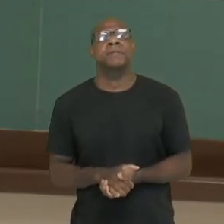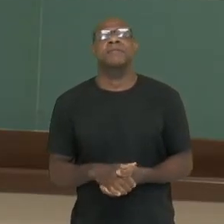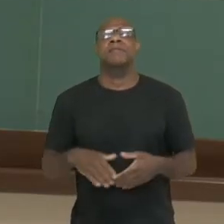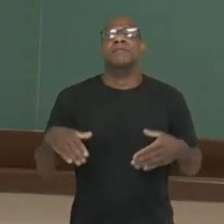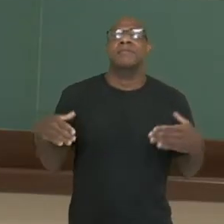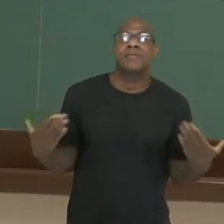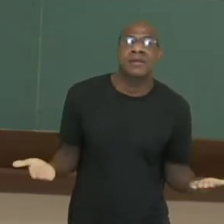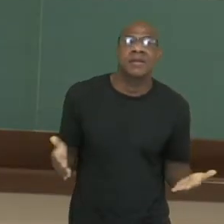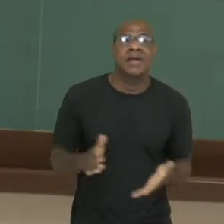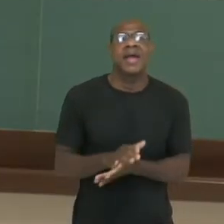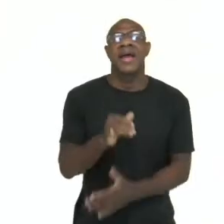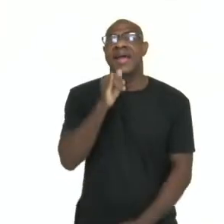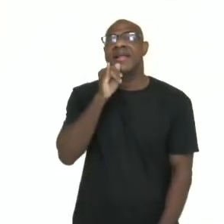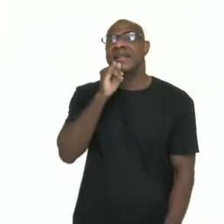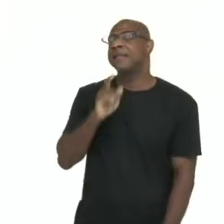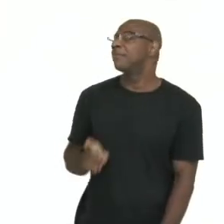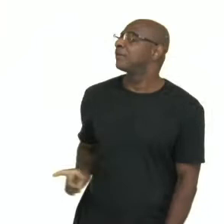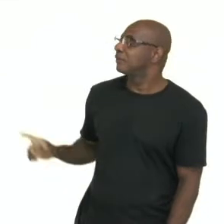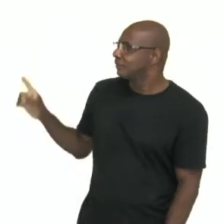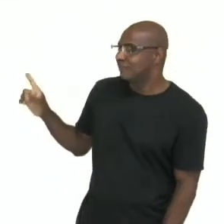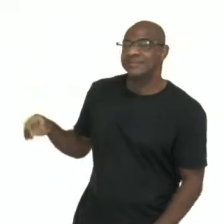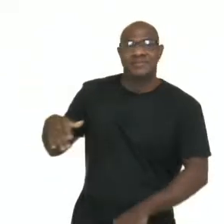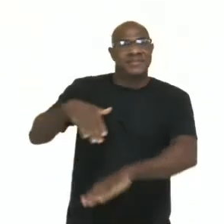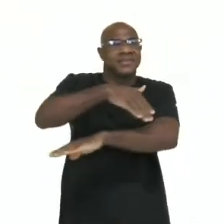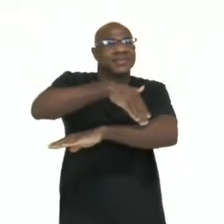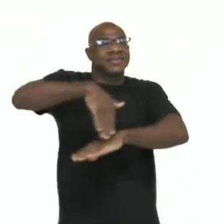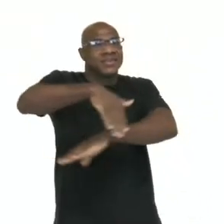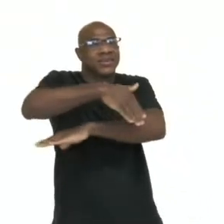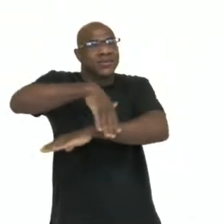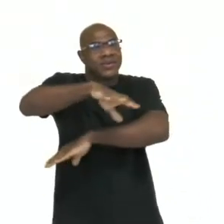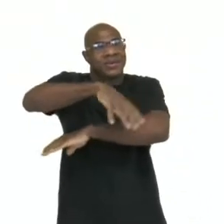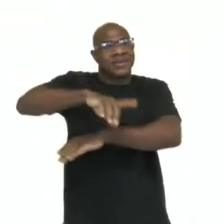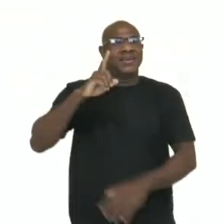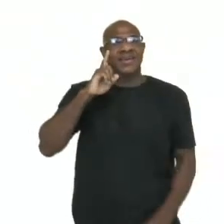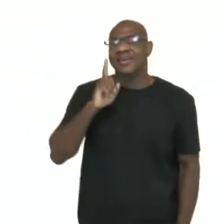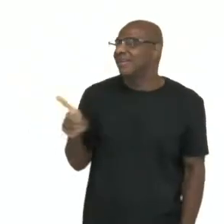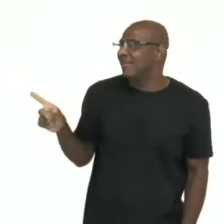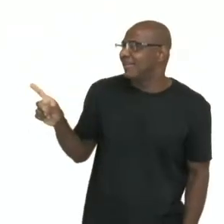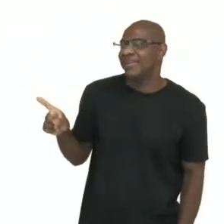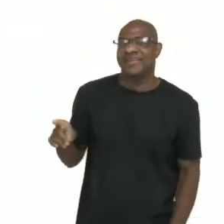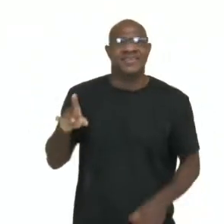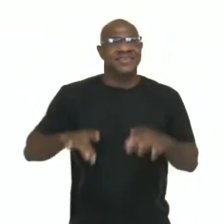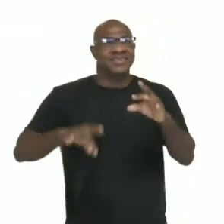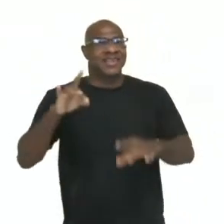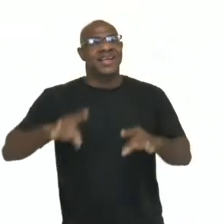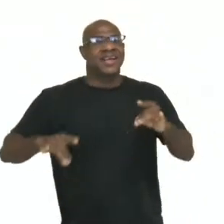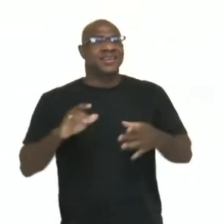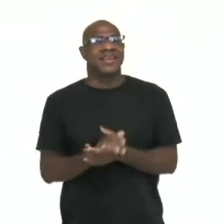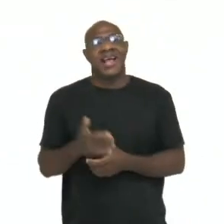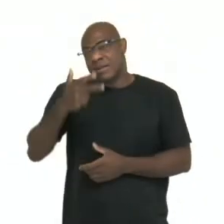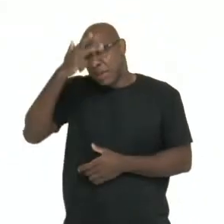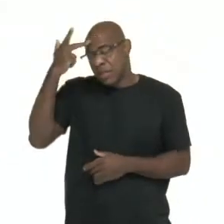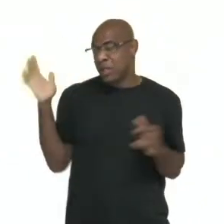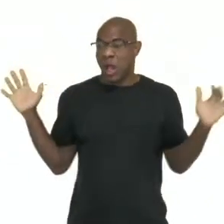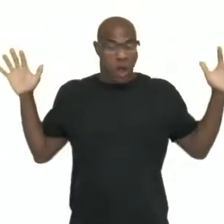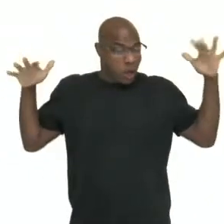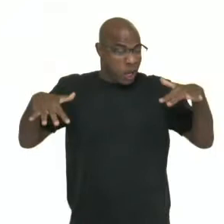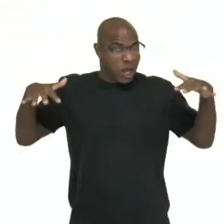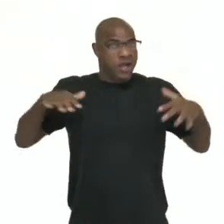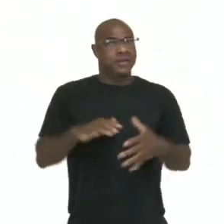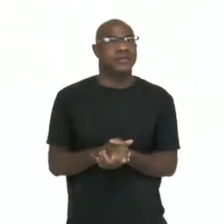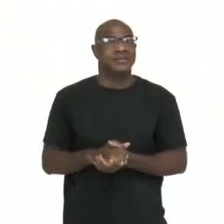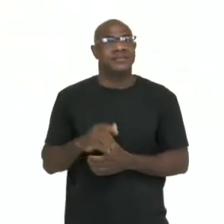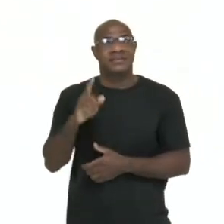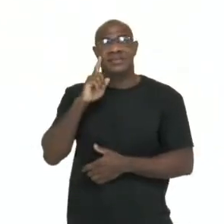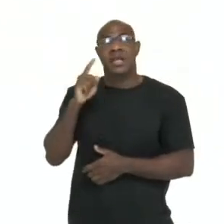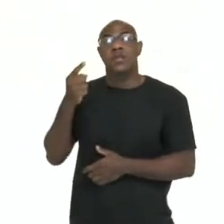Então aqui um exemplo de um espetáculo de rua, né, para lá de Bagdá, da trupe De Olho, né, na Rua. O De Olho na Rua,